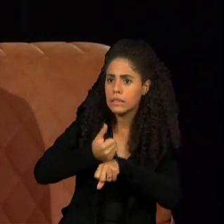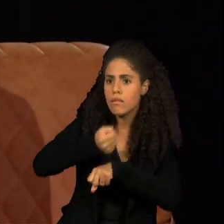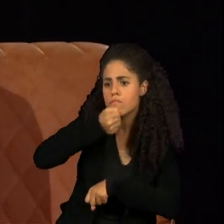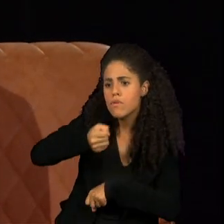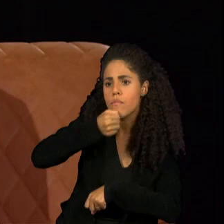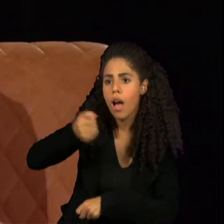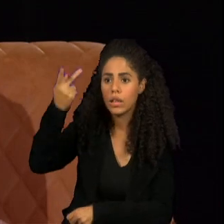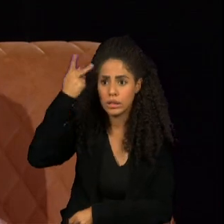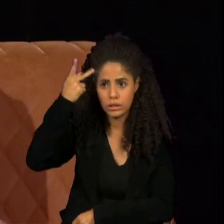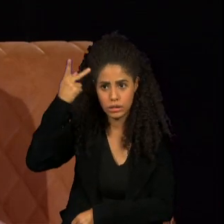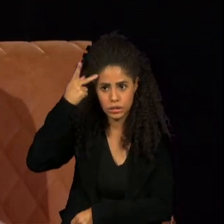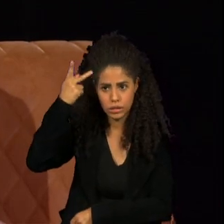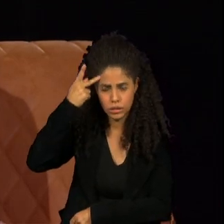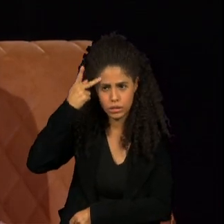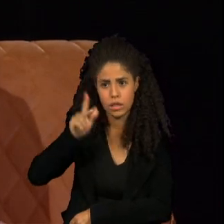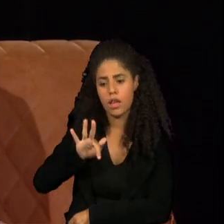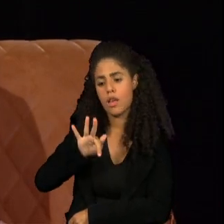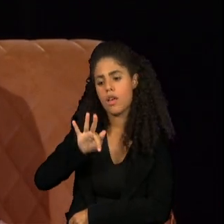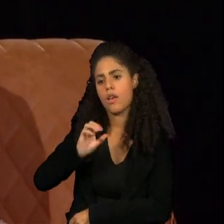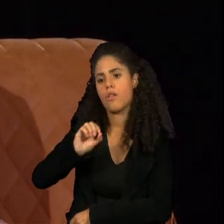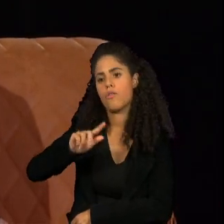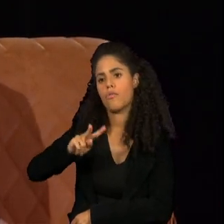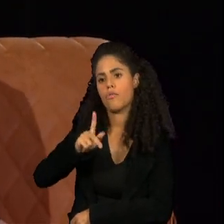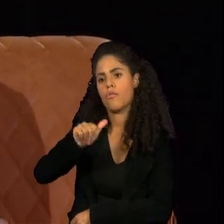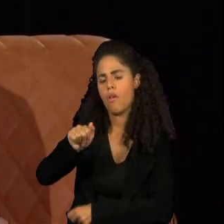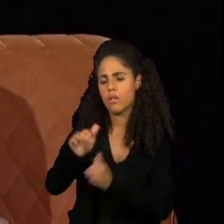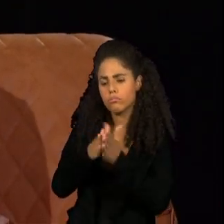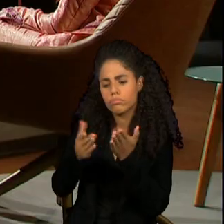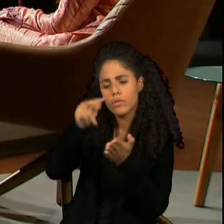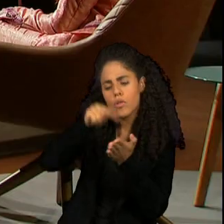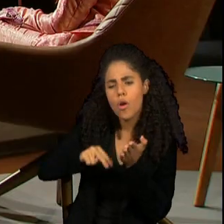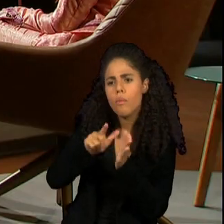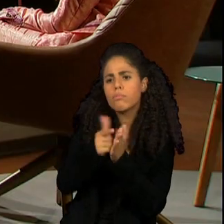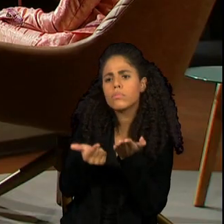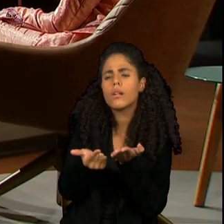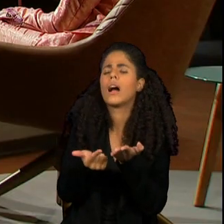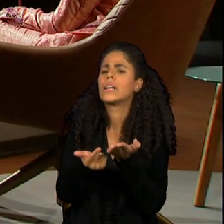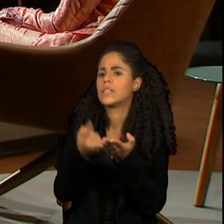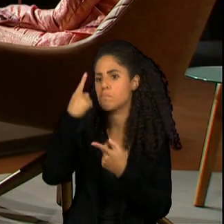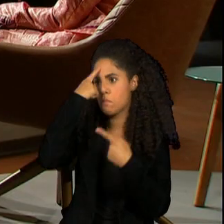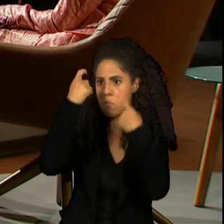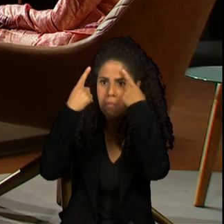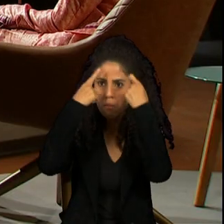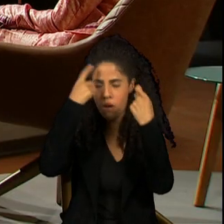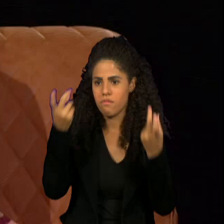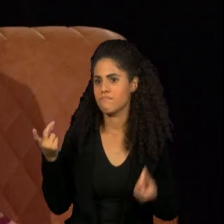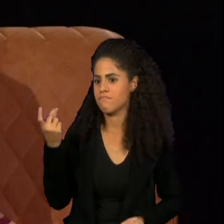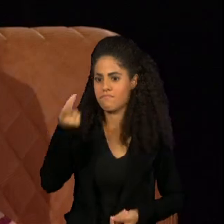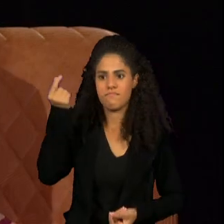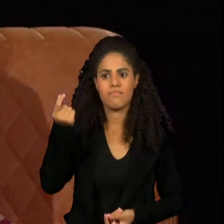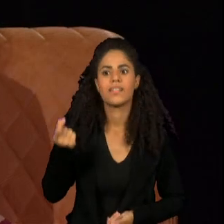da Folha. É um tipo menino prodígio, né, gênio, não é?